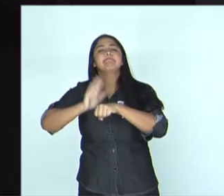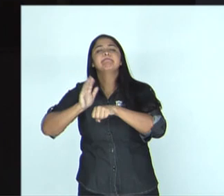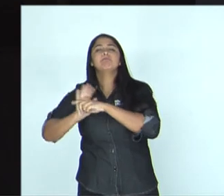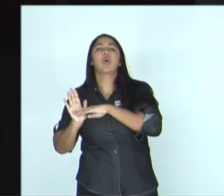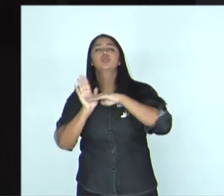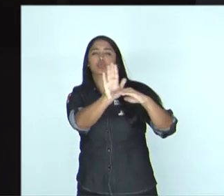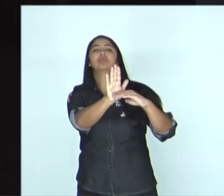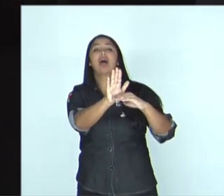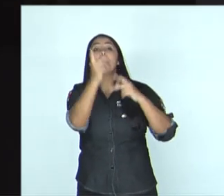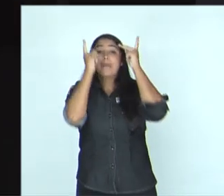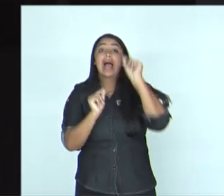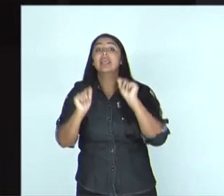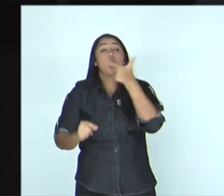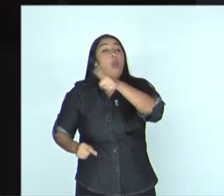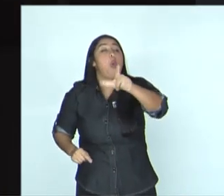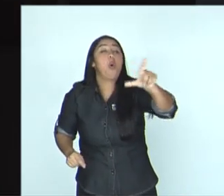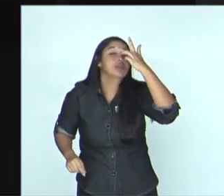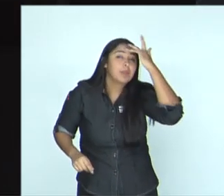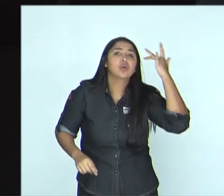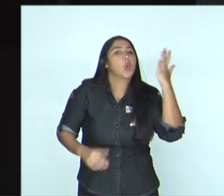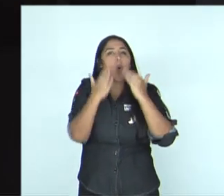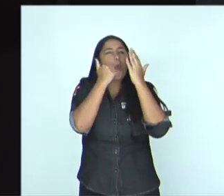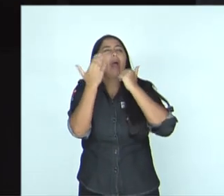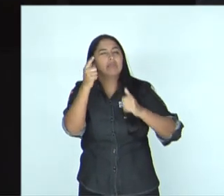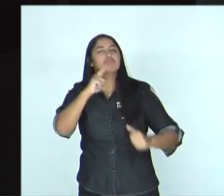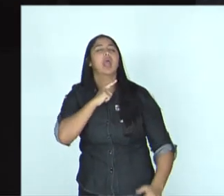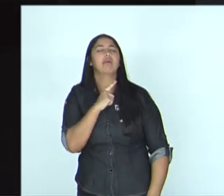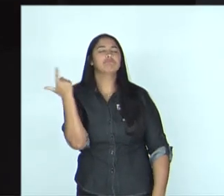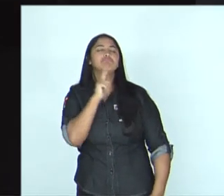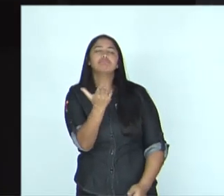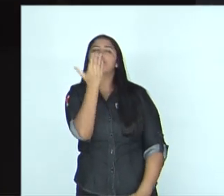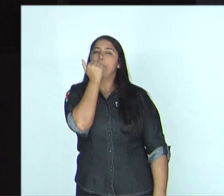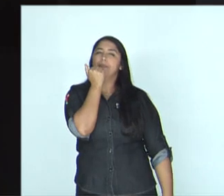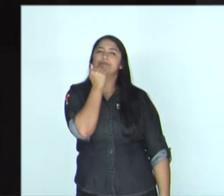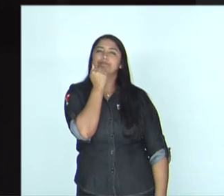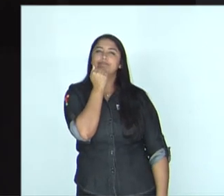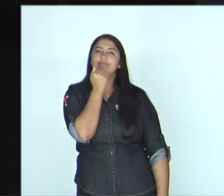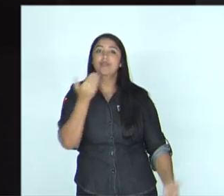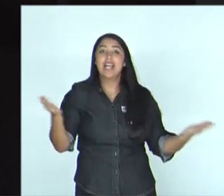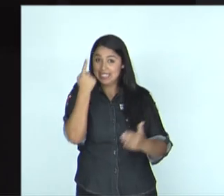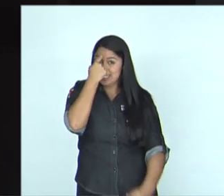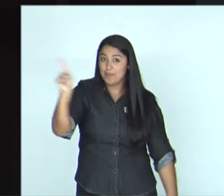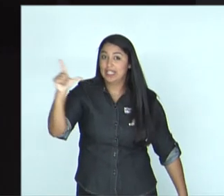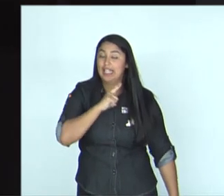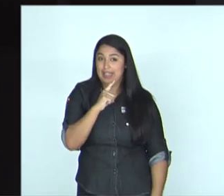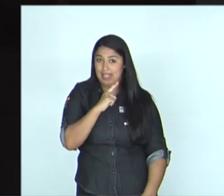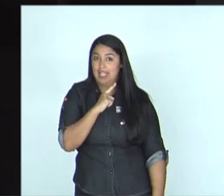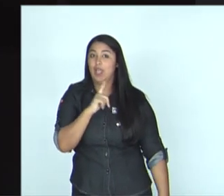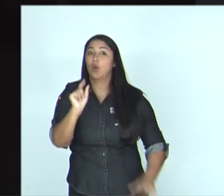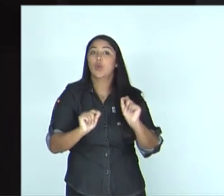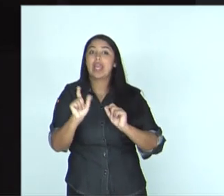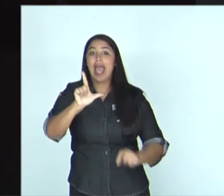pessoas tenham alimento. Essa semana fizemos uma live aqui na igreja, 2 horinhas de live com o Ministério